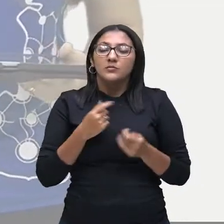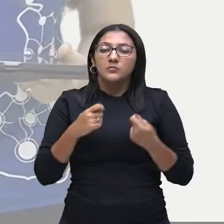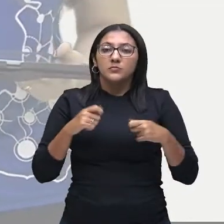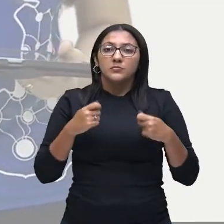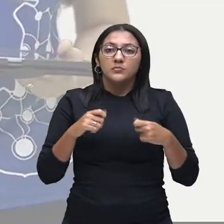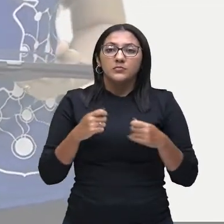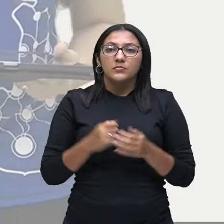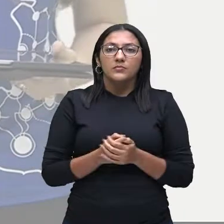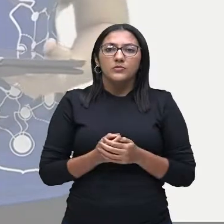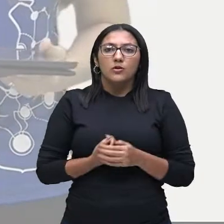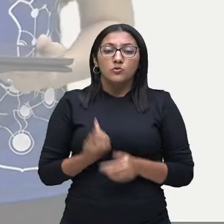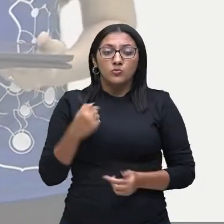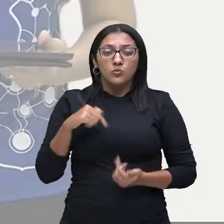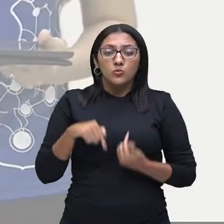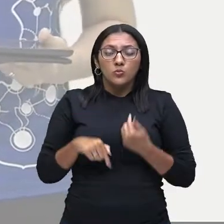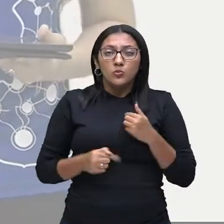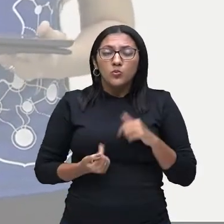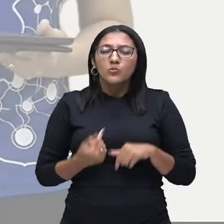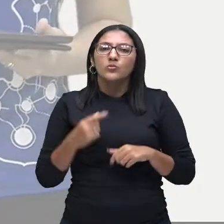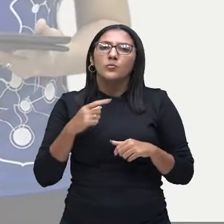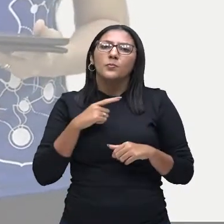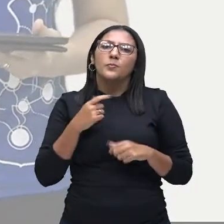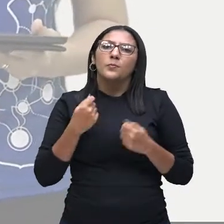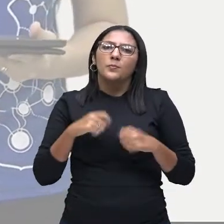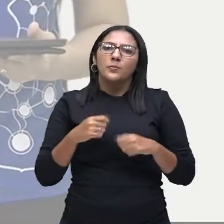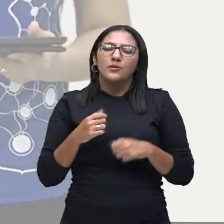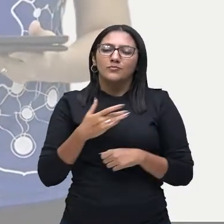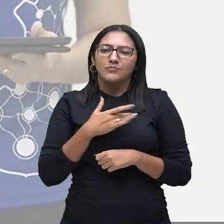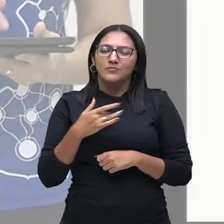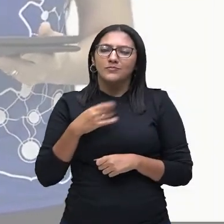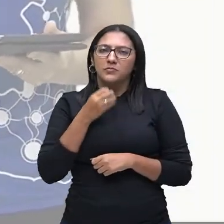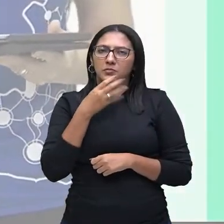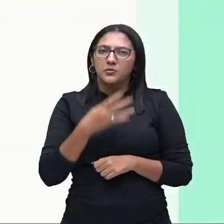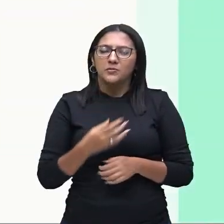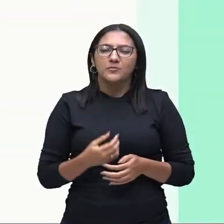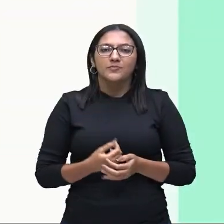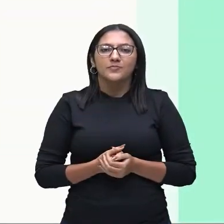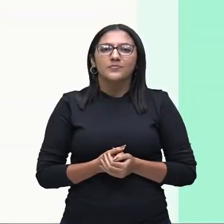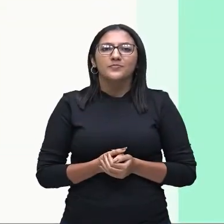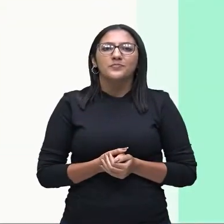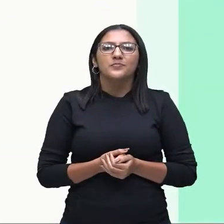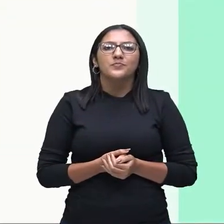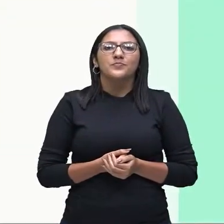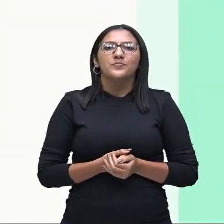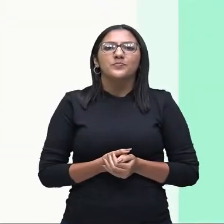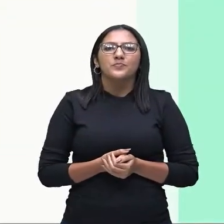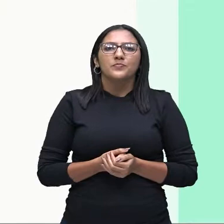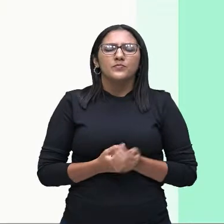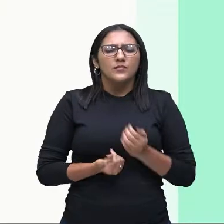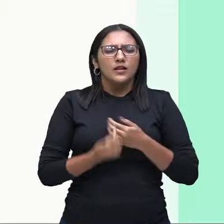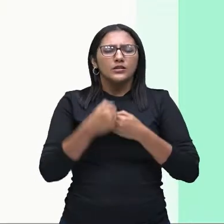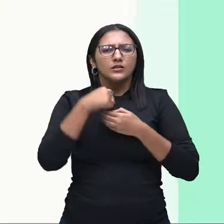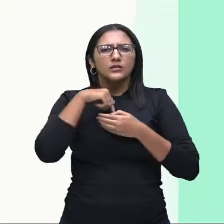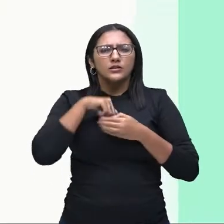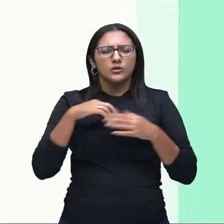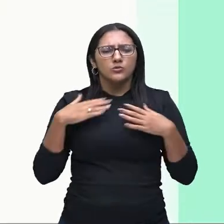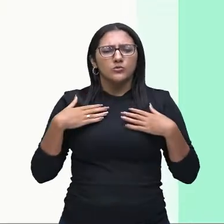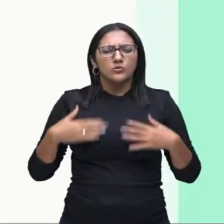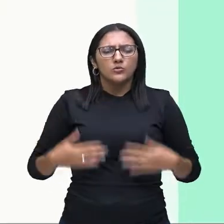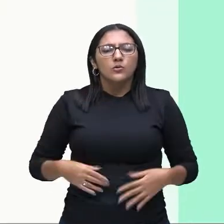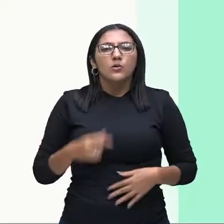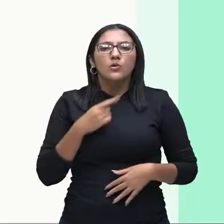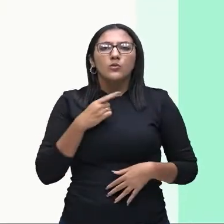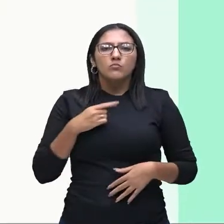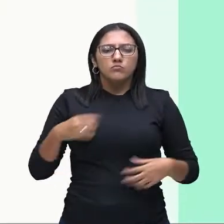necessário que todo o nosso corpo esteja funcionando bem. E dentro do nosso corpo, nós temos os